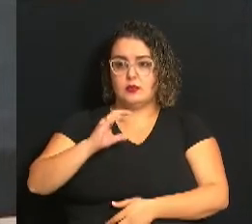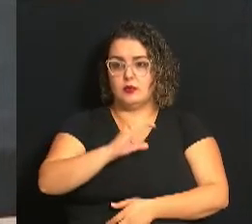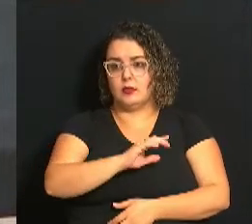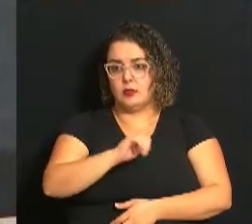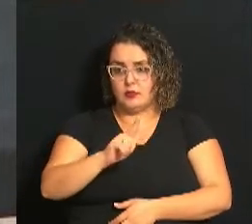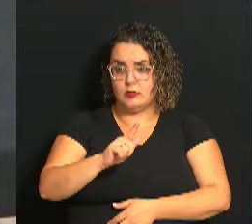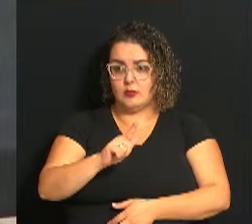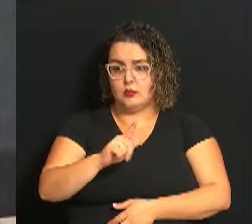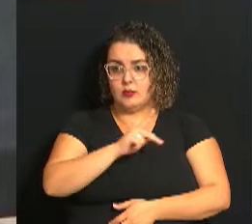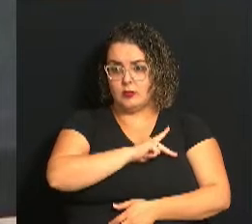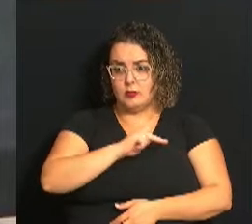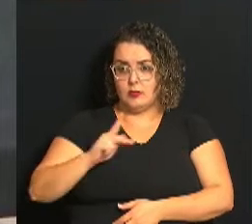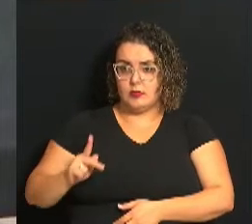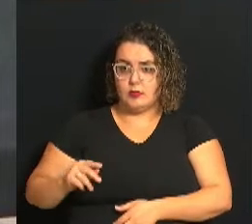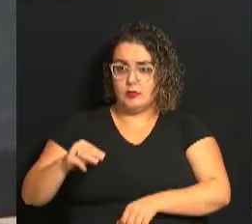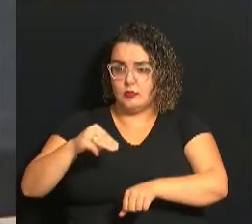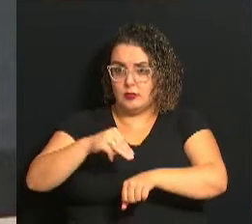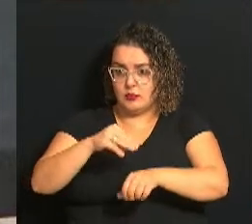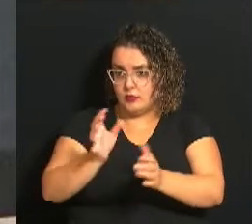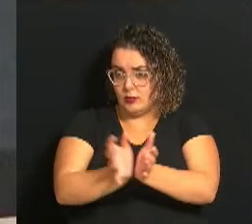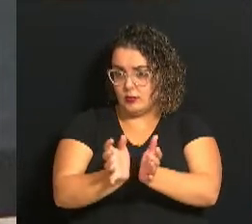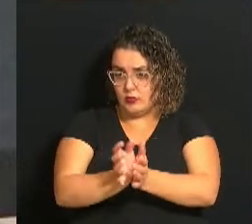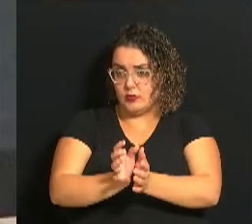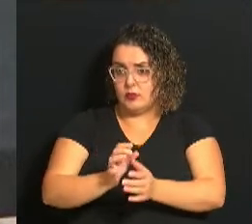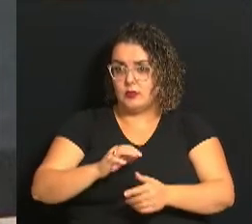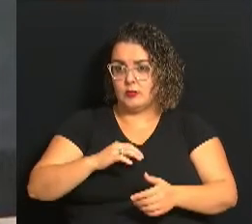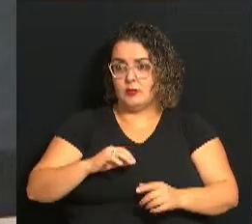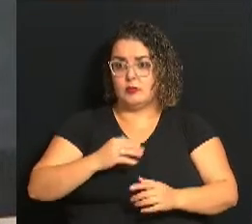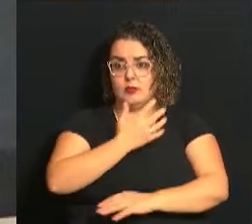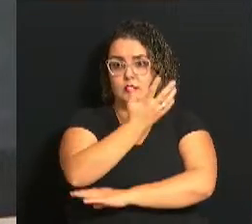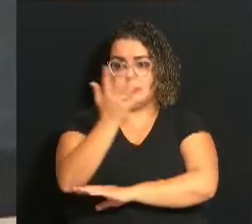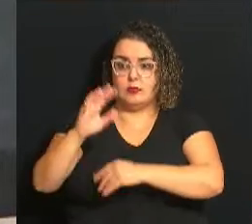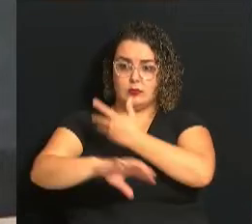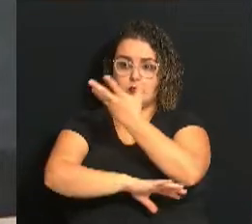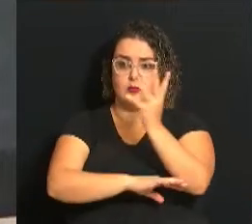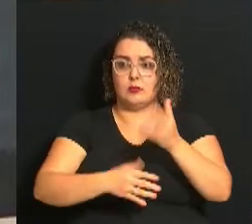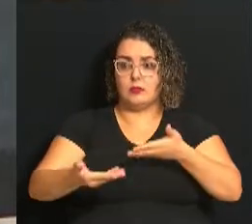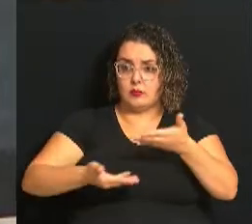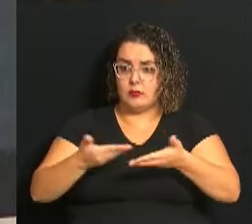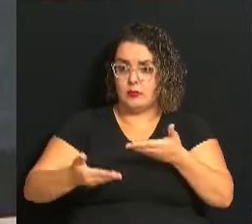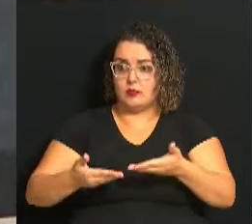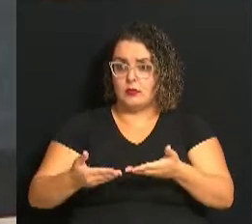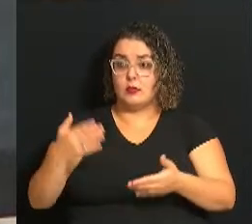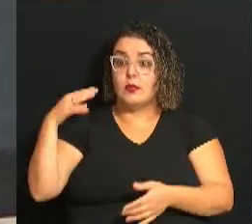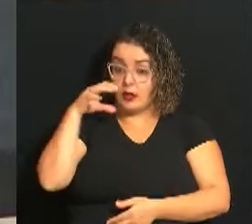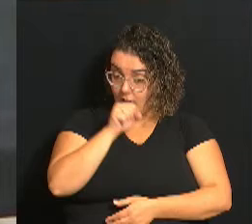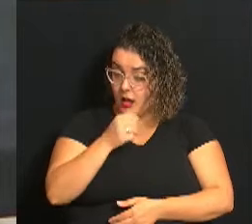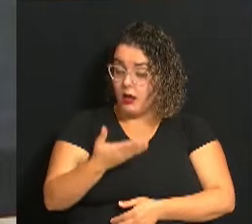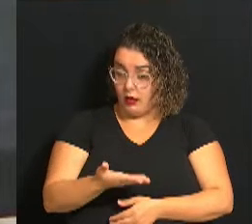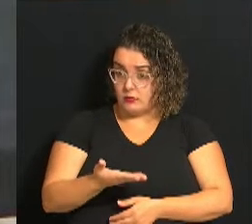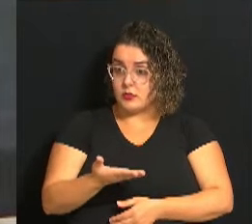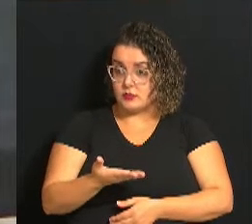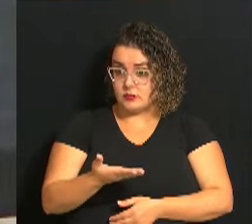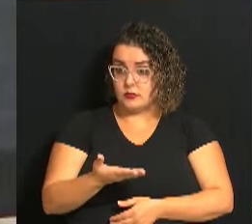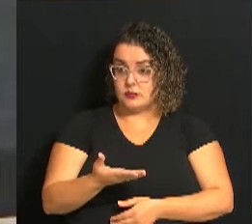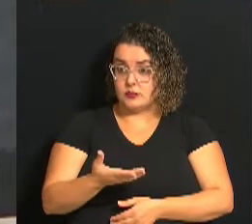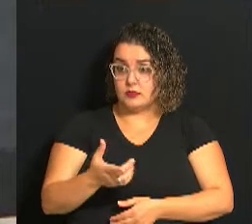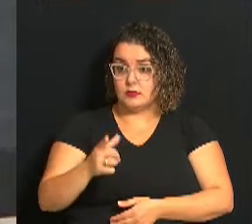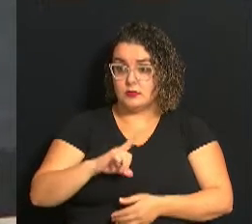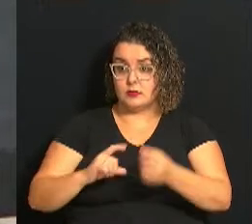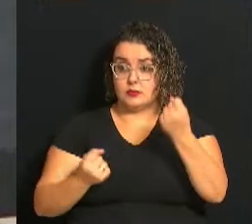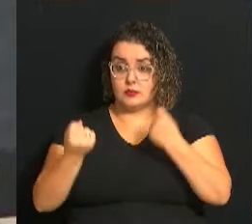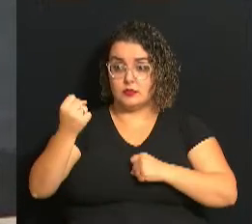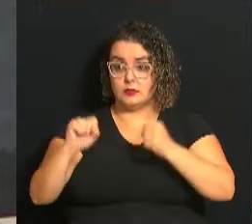Comissão de Meio Ambiente, da secretária Carolina, para tratar esse assunto rapidamente. Nós temos indústrias na